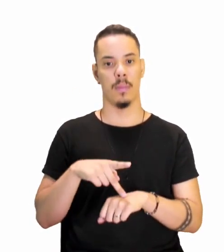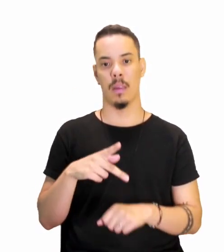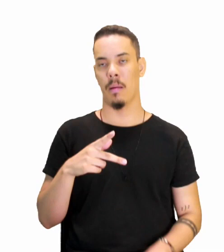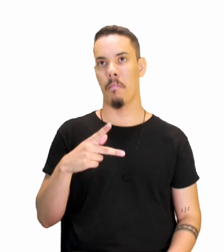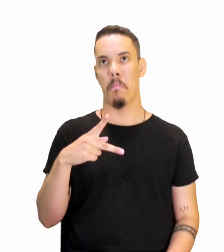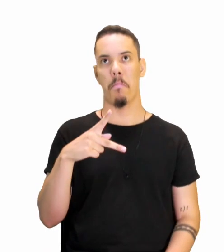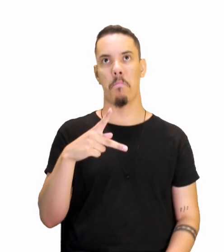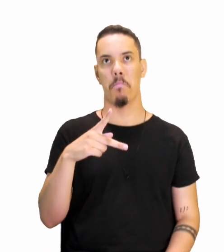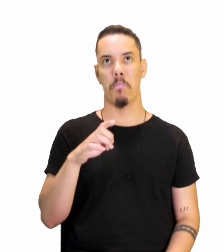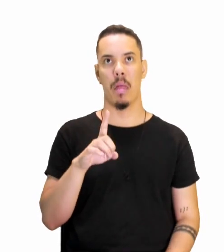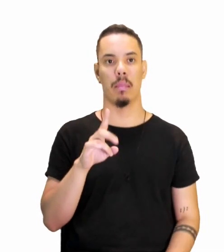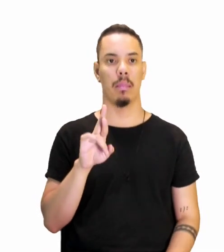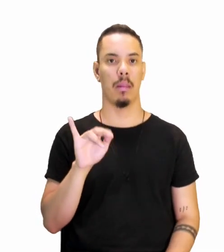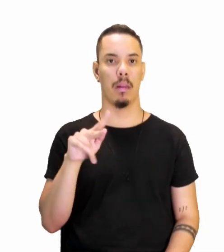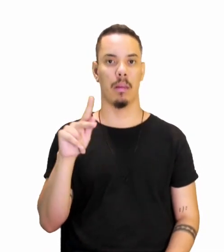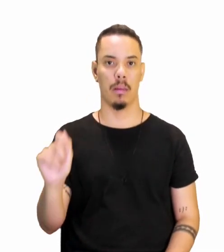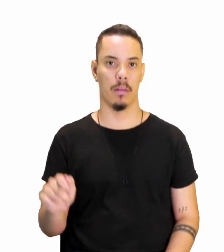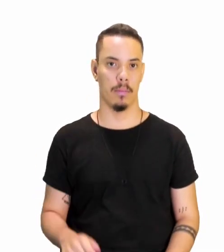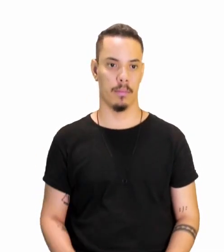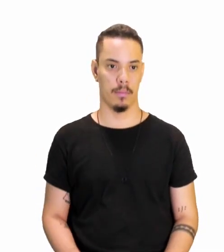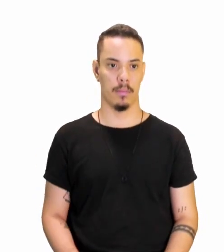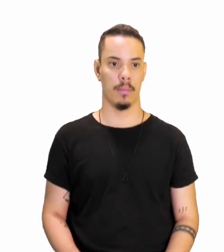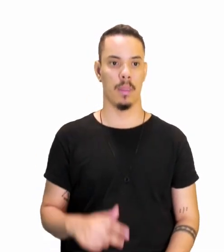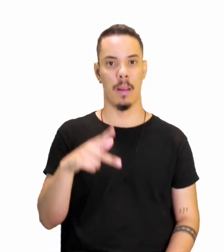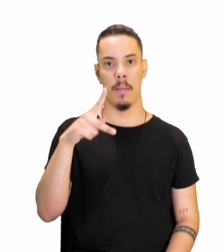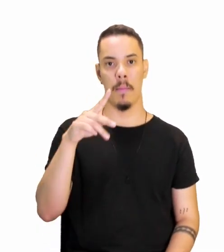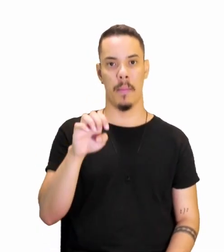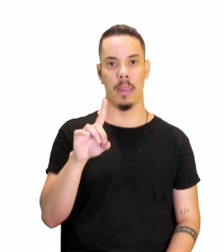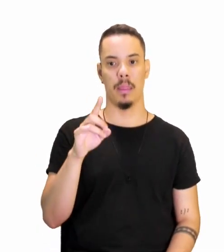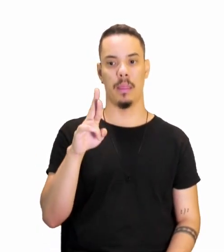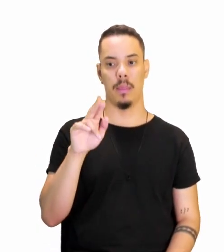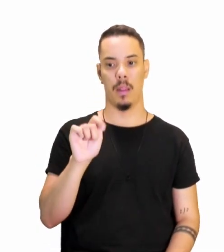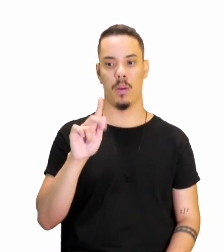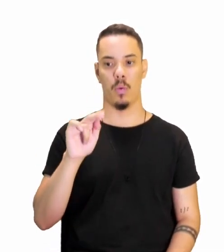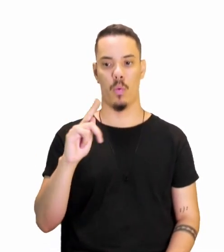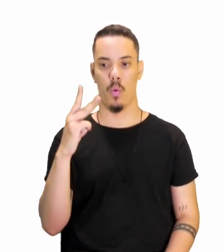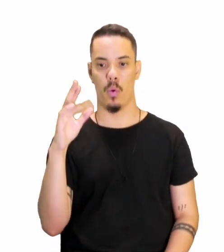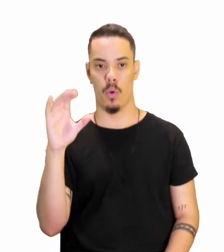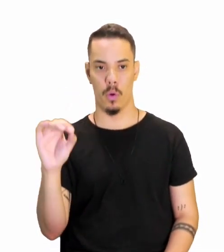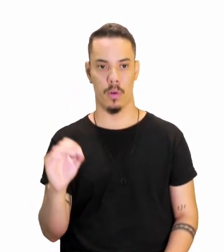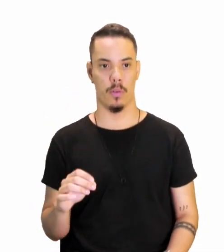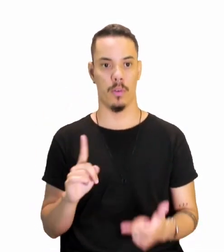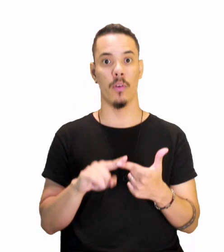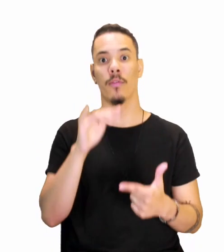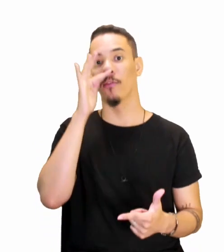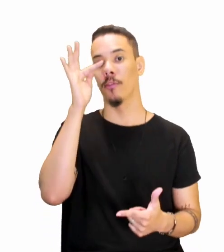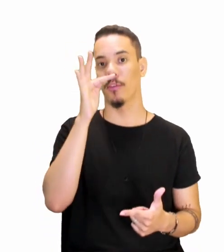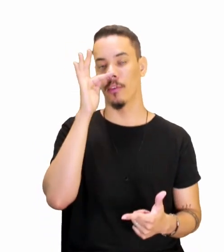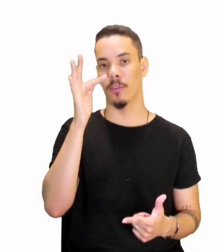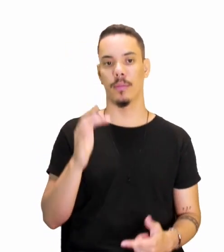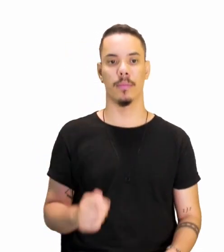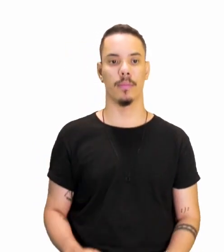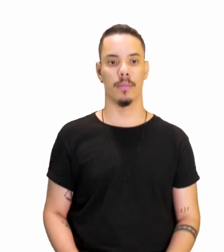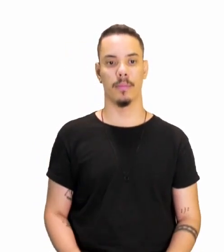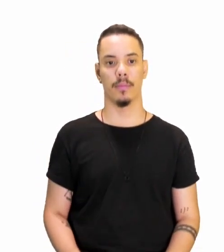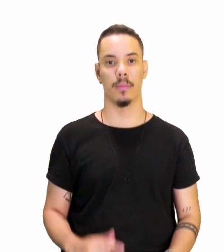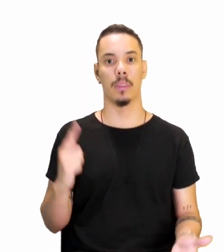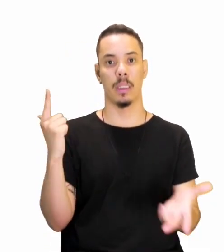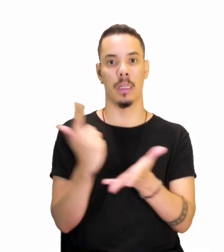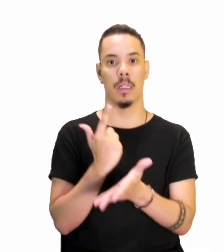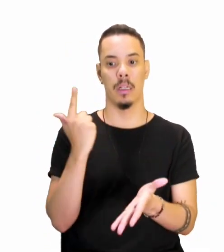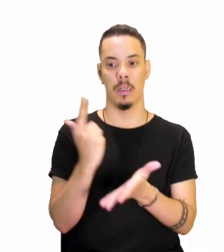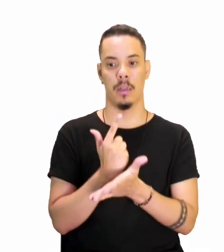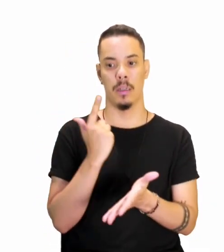a pedrinha, viu só? Então, ela é a primeira que surgiu. Tem uma palavra flor. Tem uma palavra